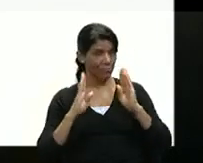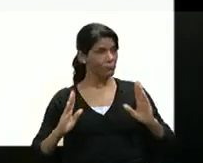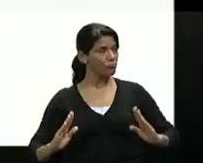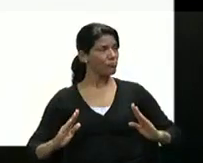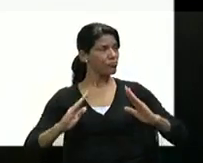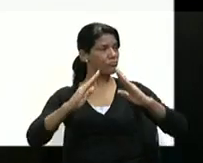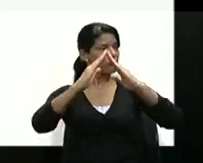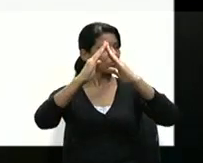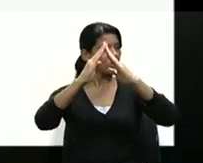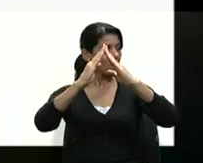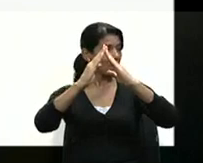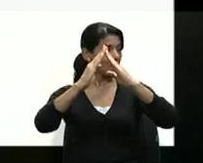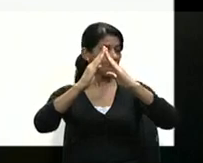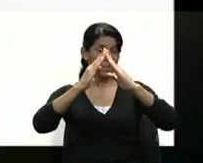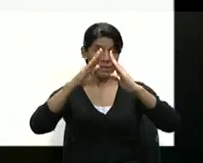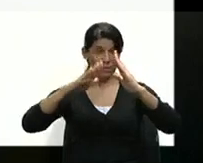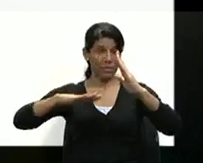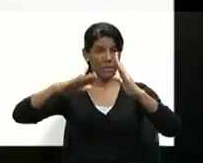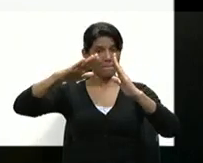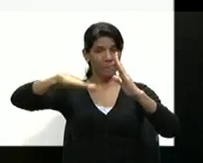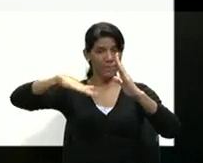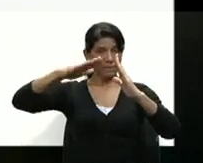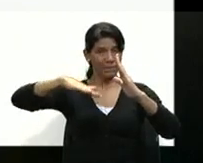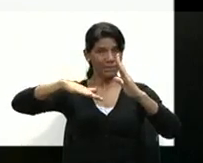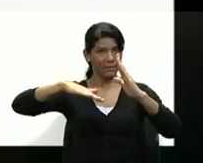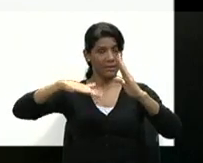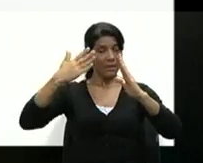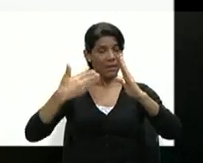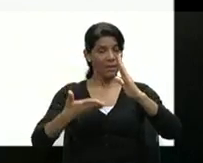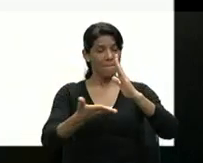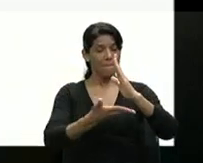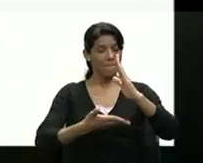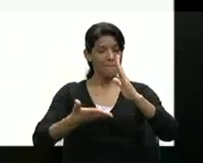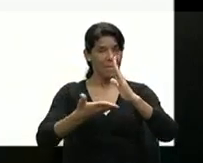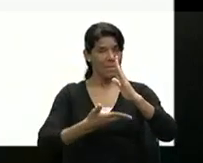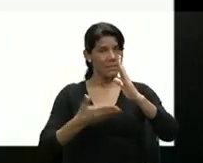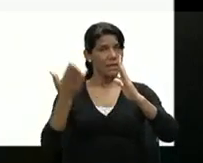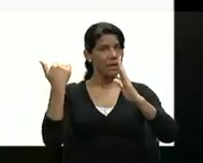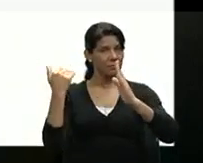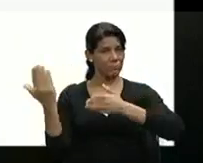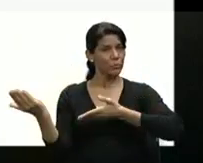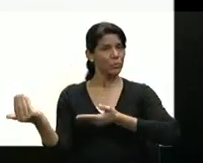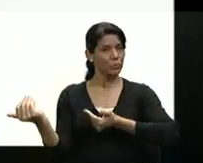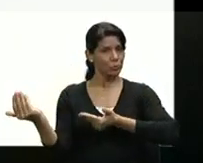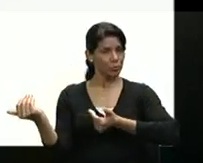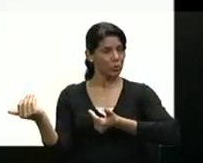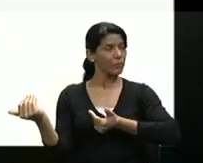área pintada, né, como era a base de jovens